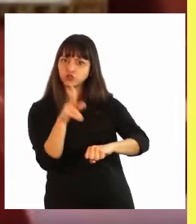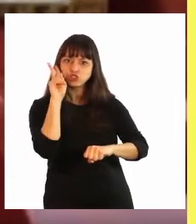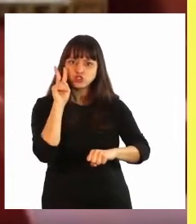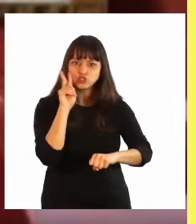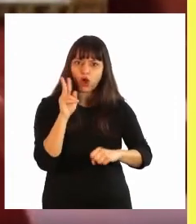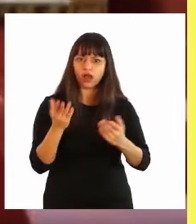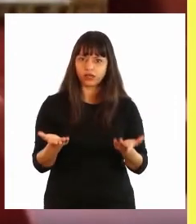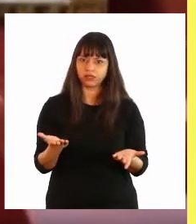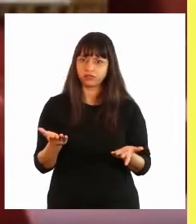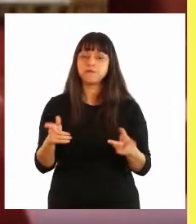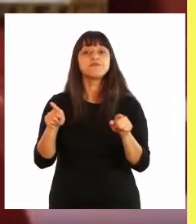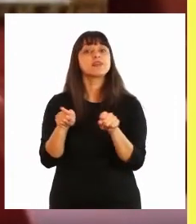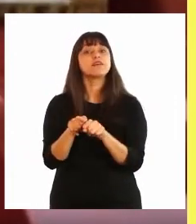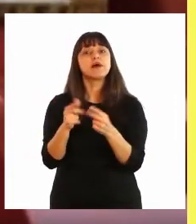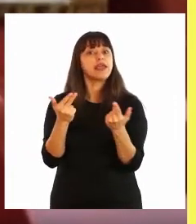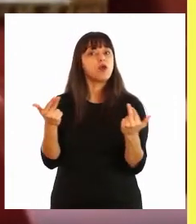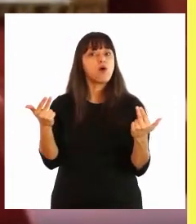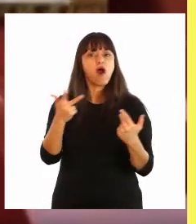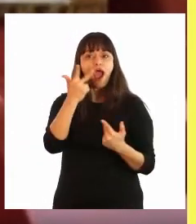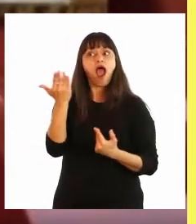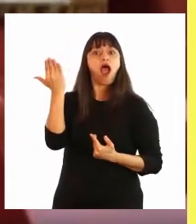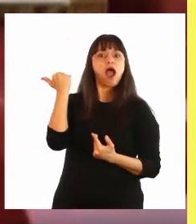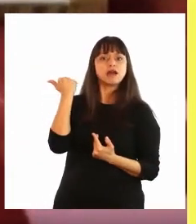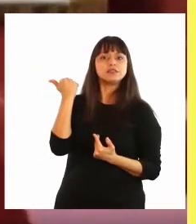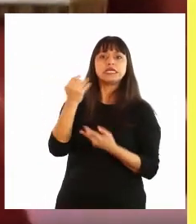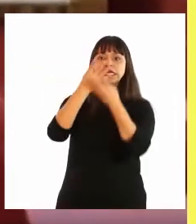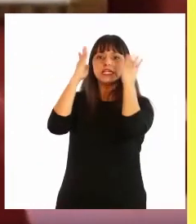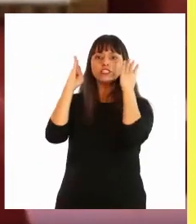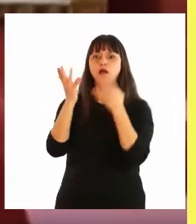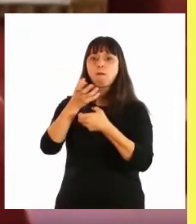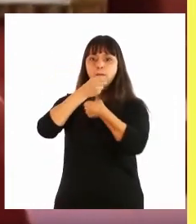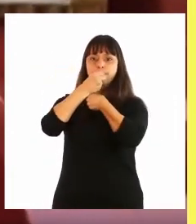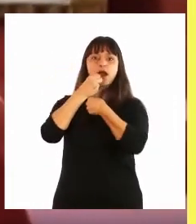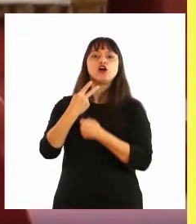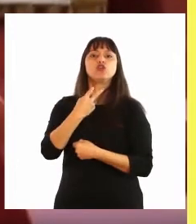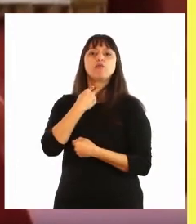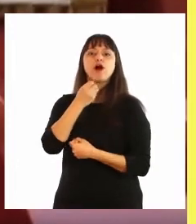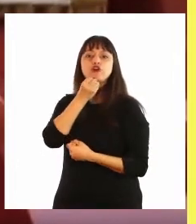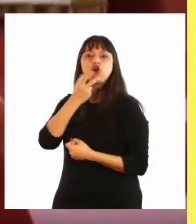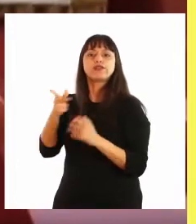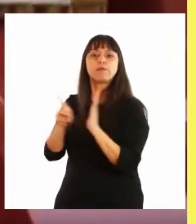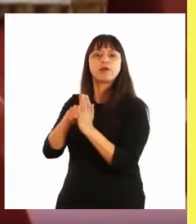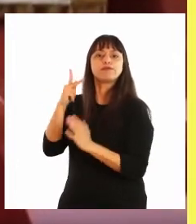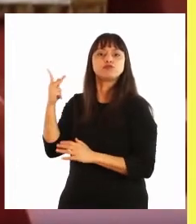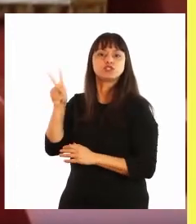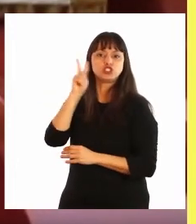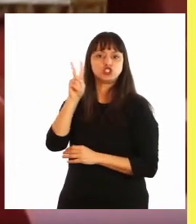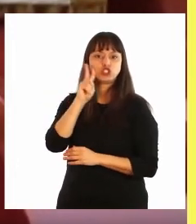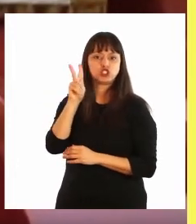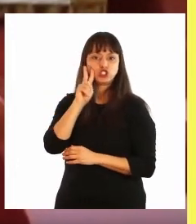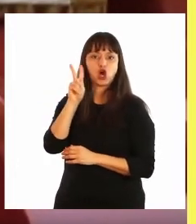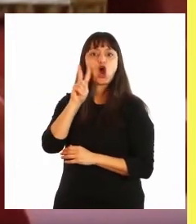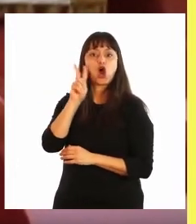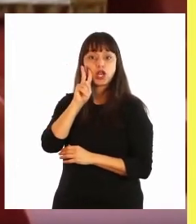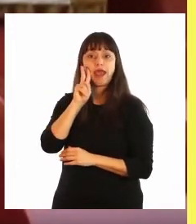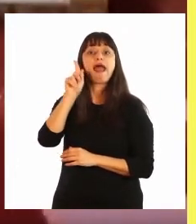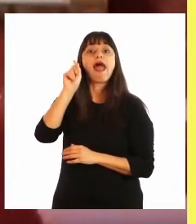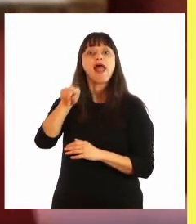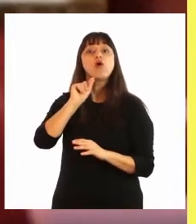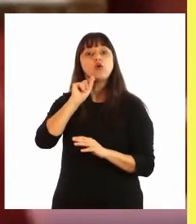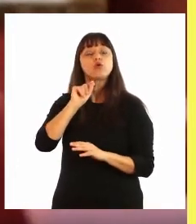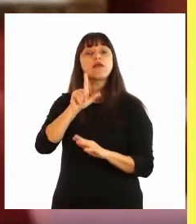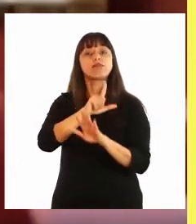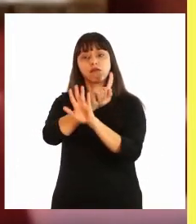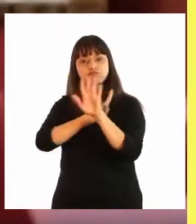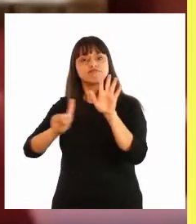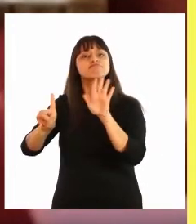próprio protagonismo indígena, né? Que esse é o momento que a gente vê hoje, dos indígenas contando as suas próprias histórias. E aí,